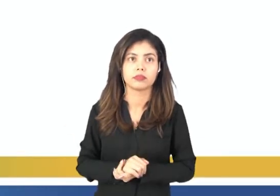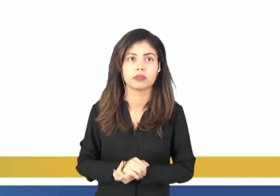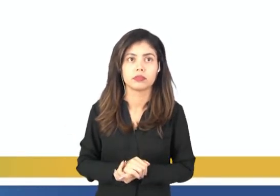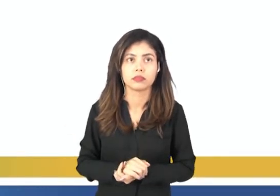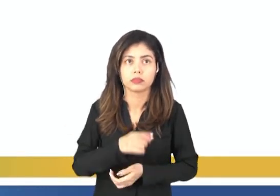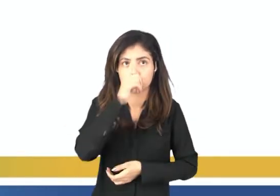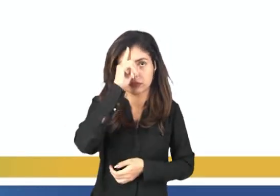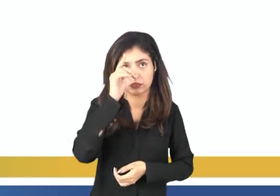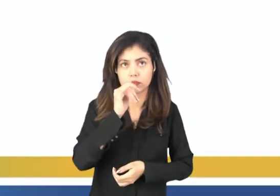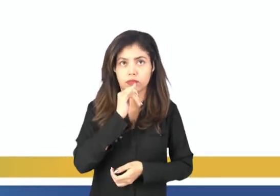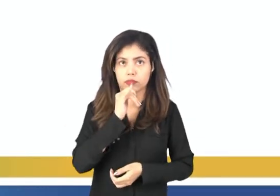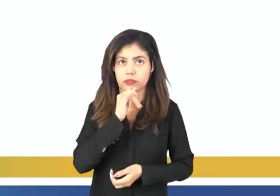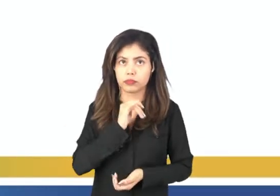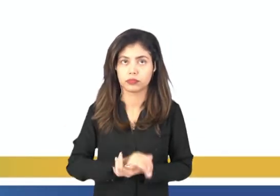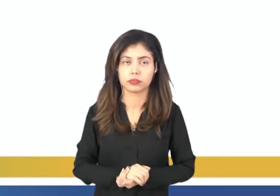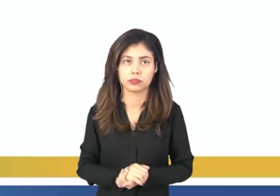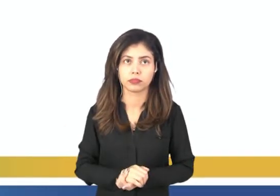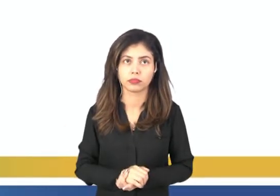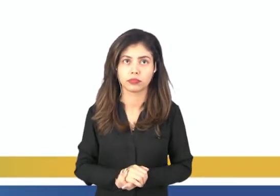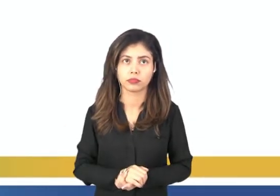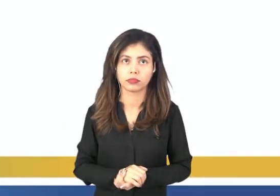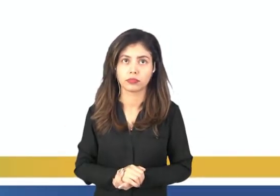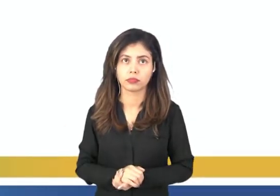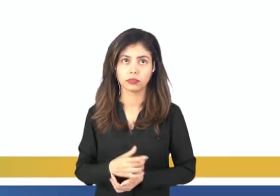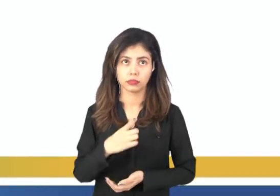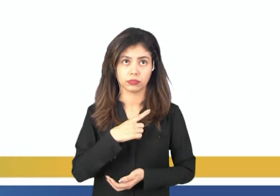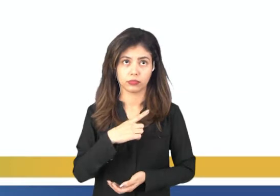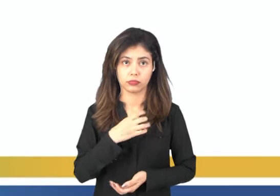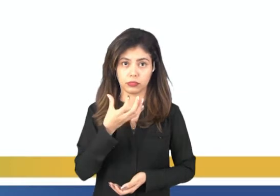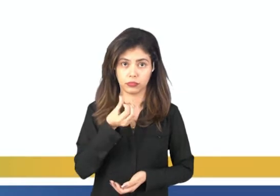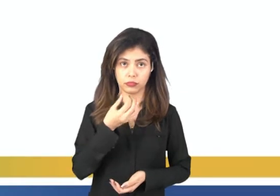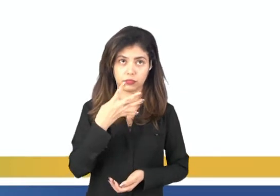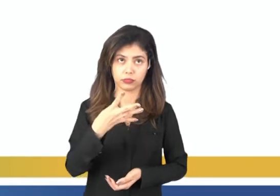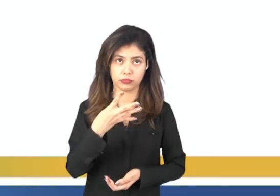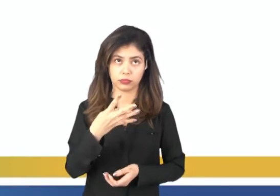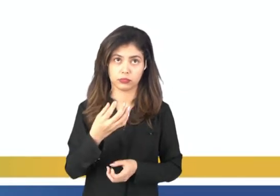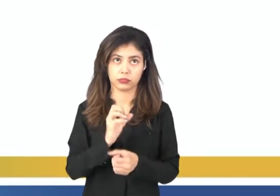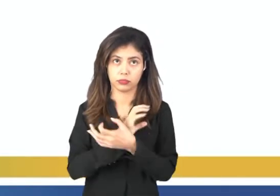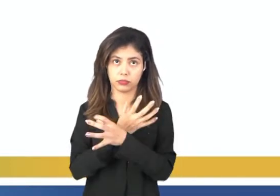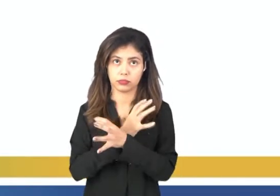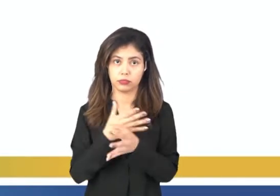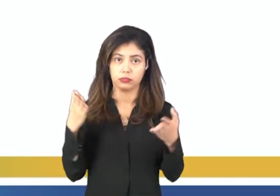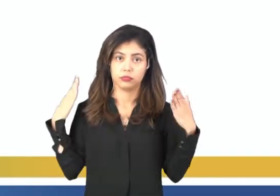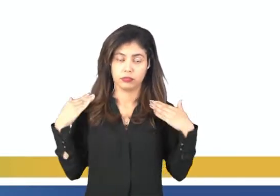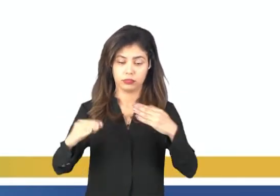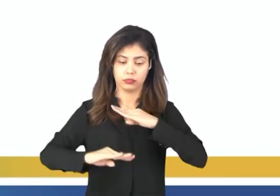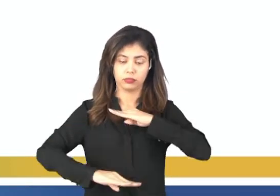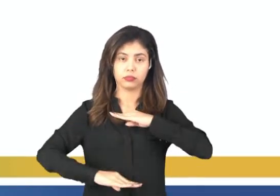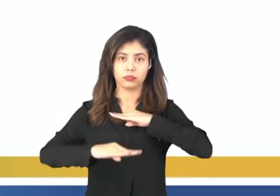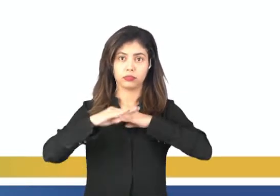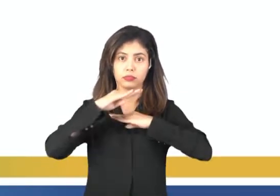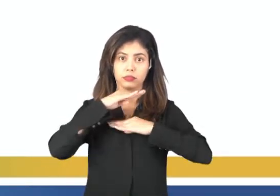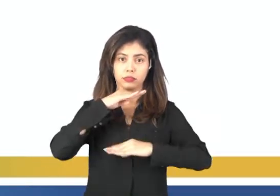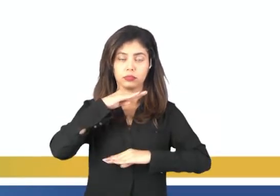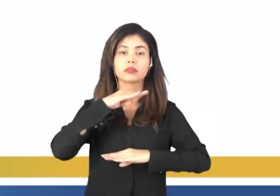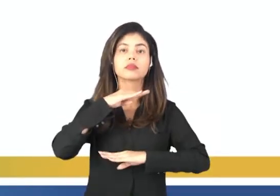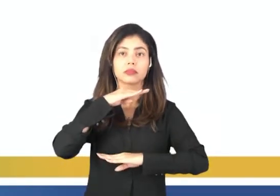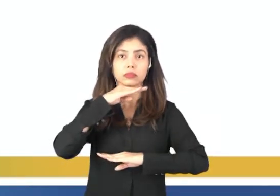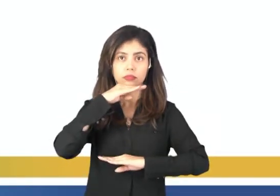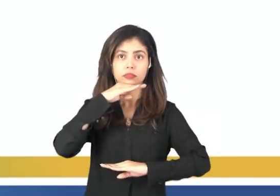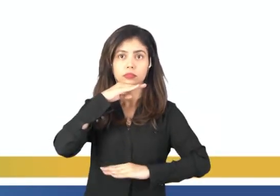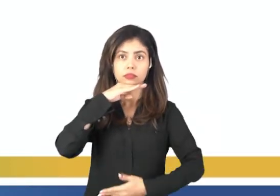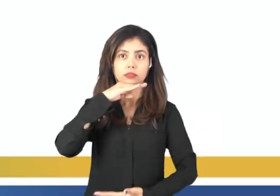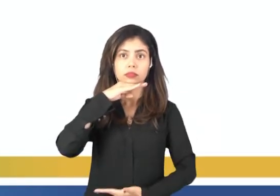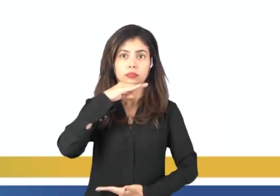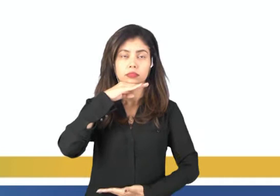um adulto por exemplo ele é formado pelos seguintes ossos a gente tem 64 ossos no membros superiores de nossos braços incluindo a